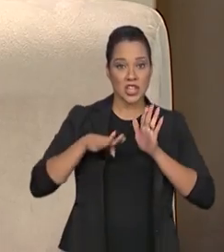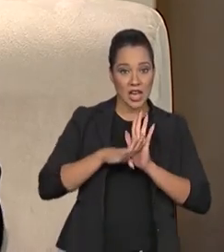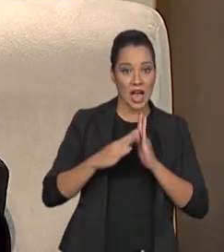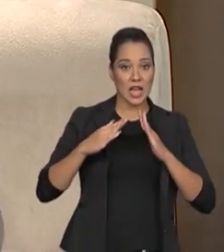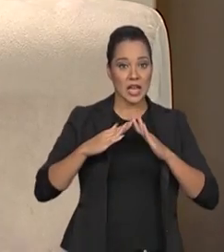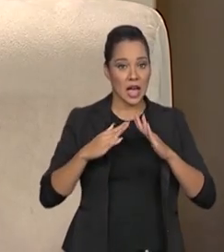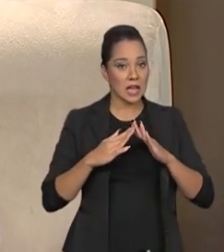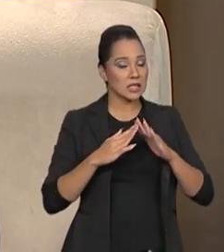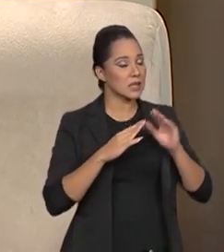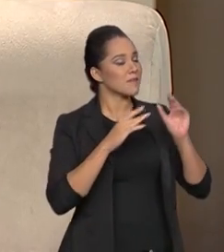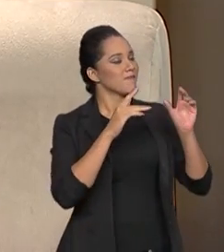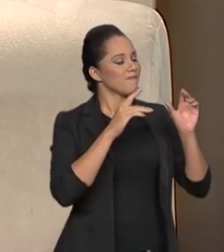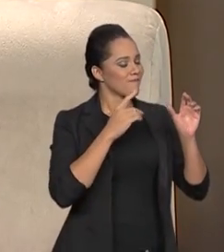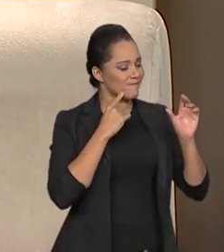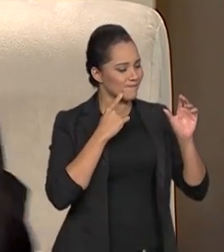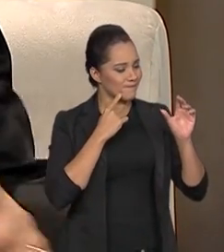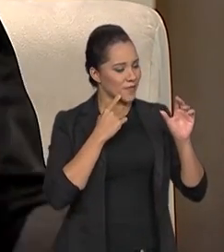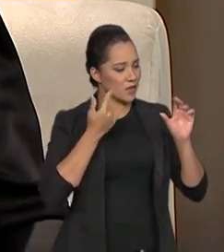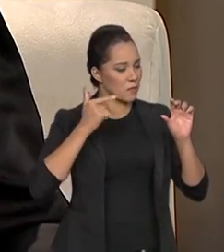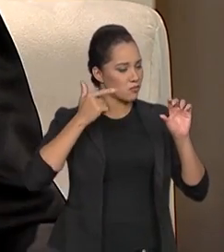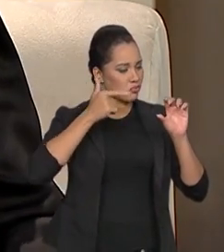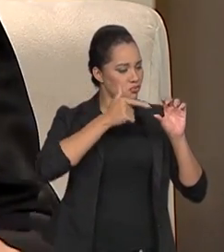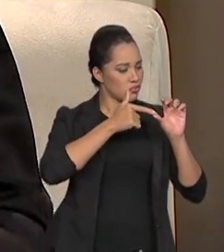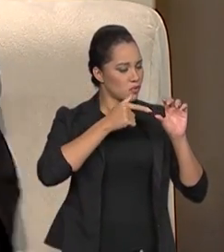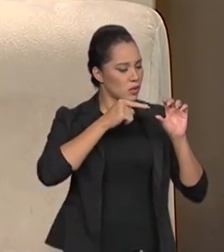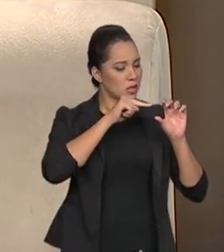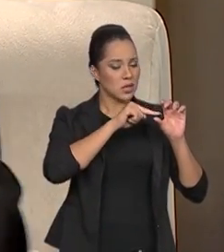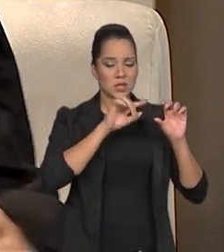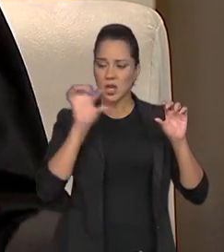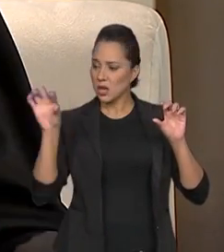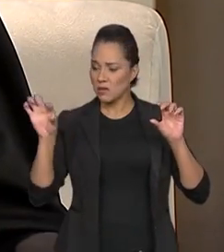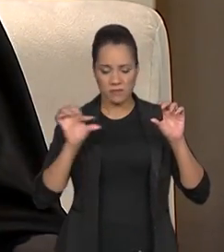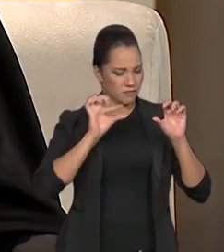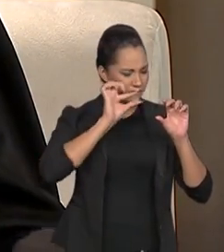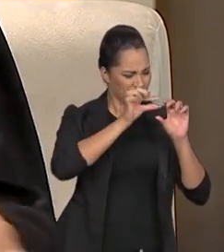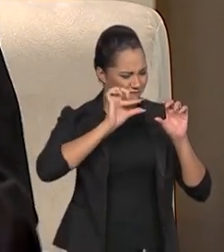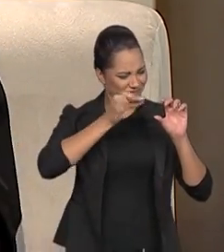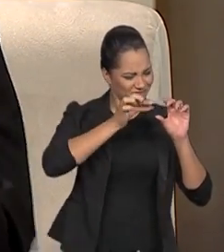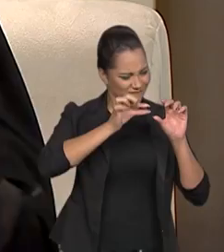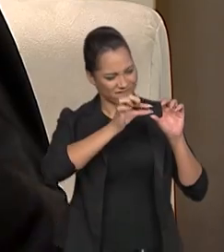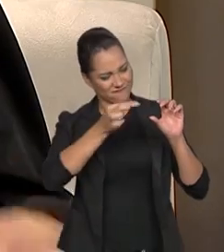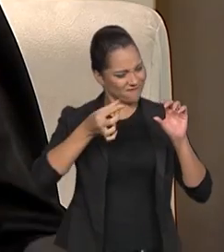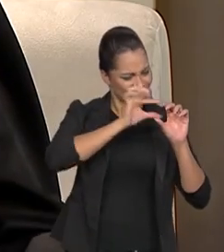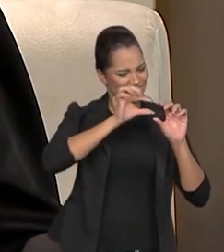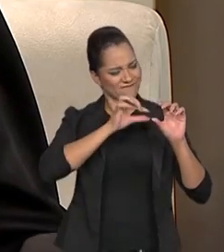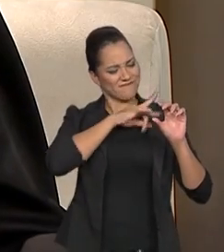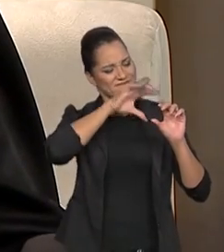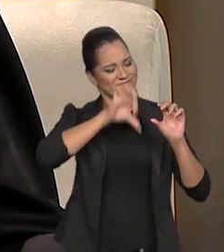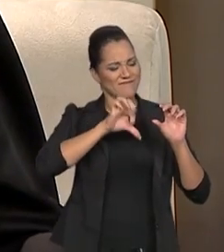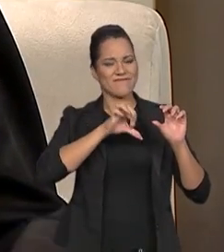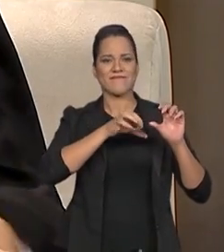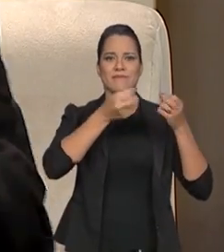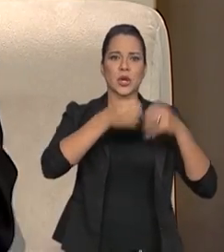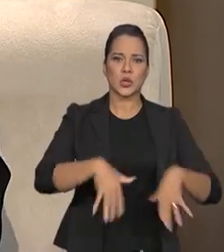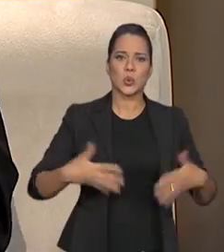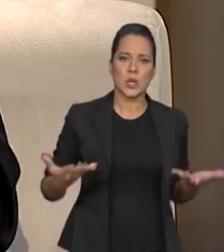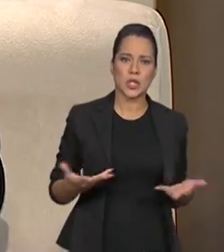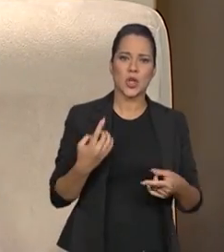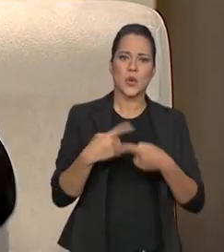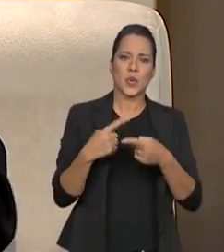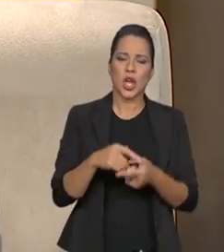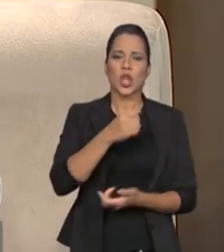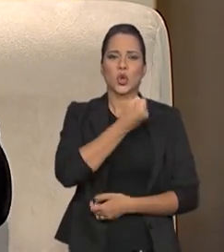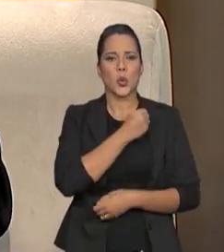casa pendurar um quadro qualquer coisa vai usar a broca no número 8 e o parafuso não vai entrar Olha o prejuízo que vai dar para pessoa né que